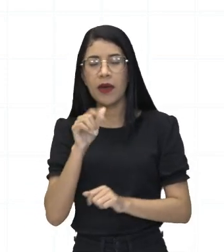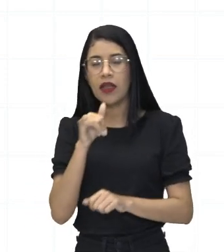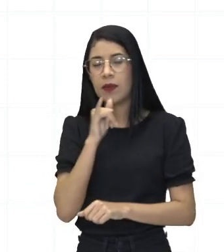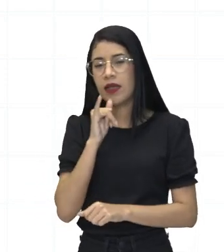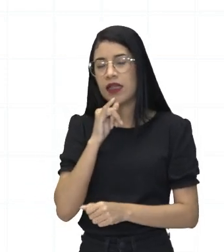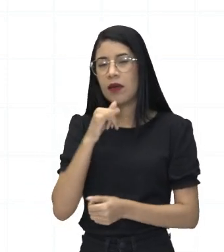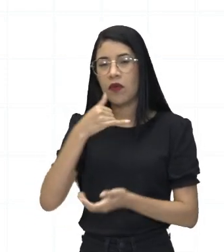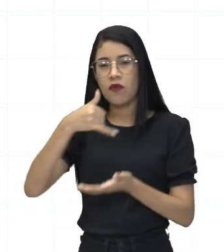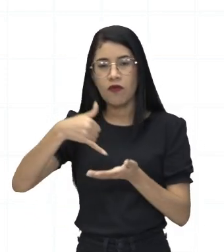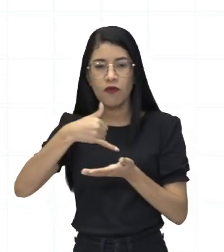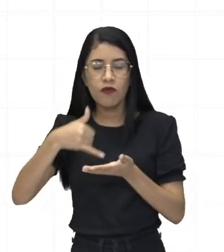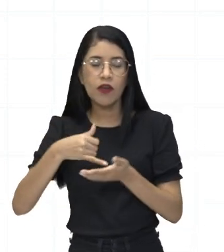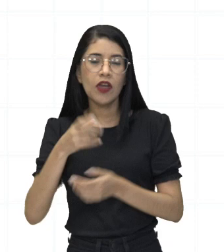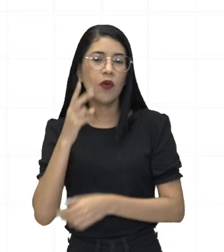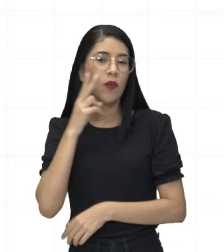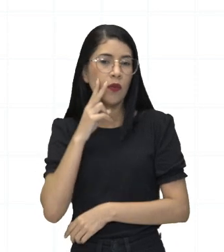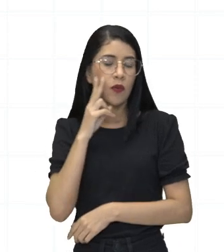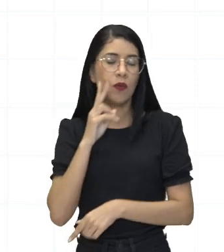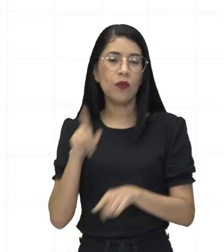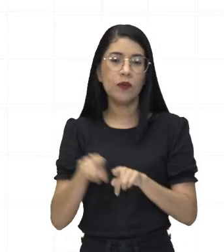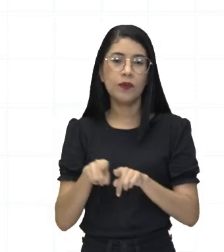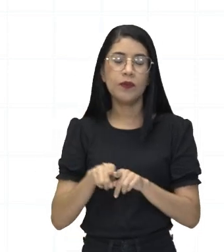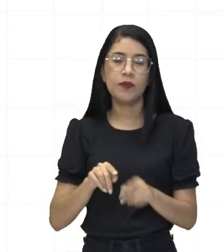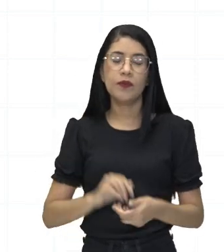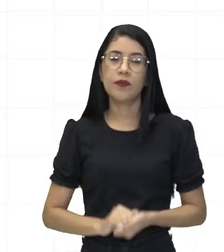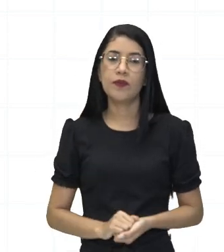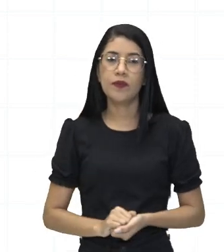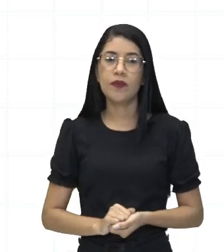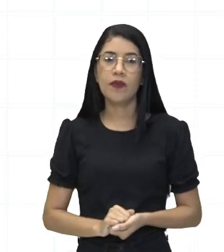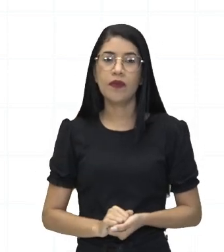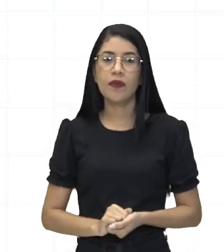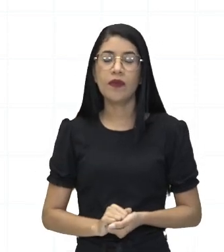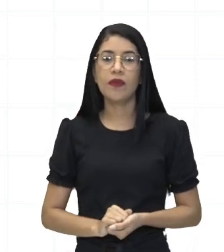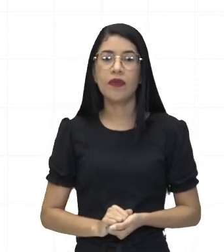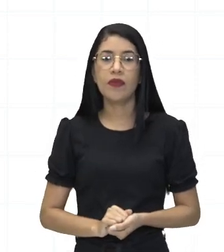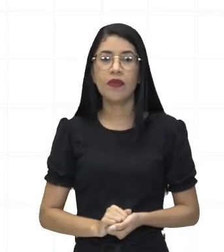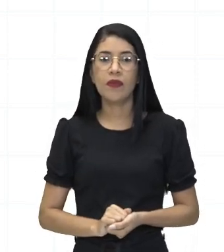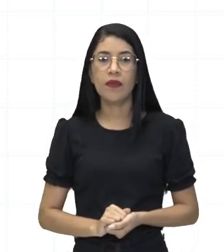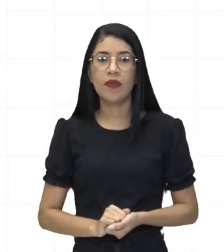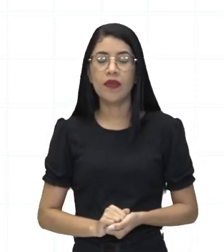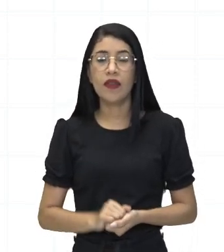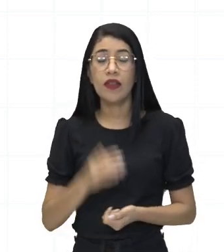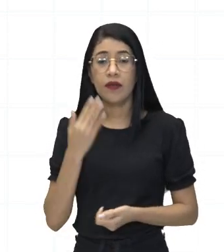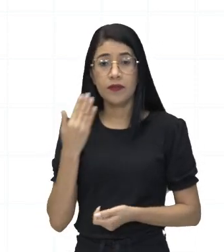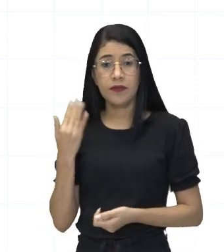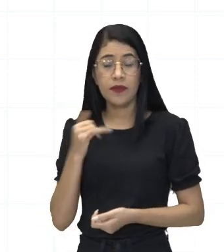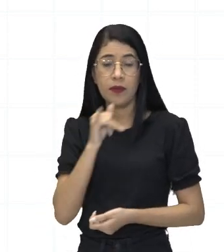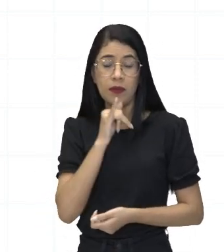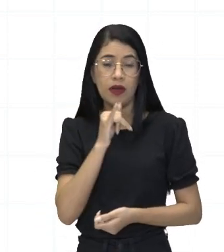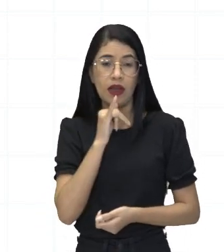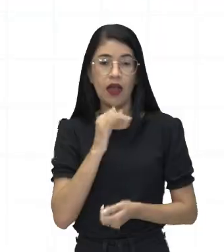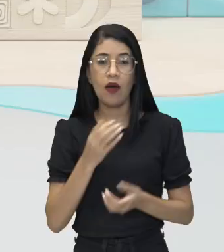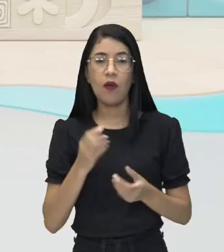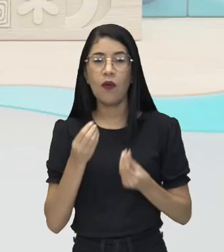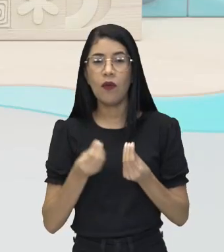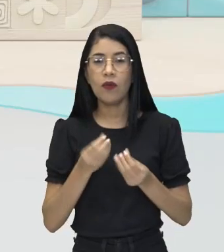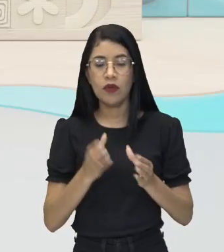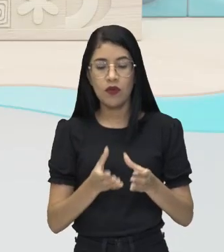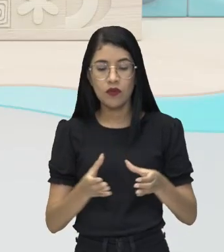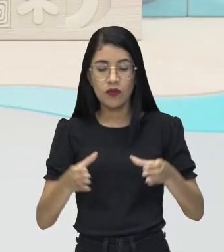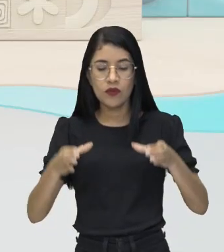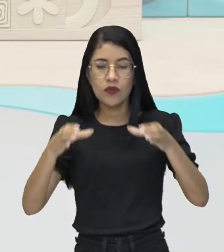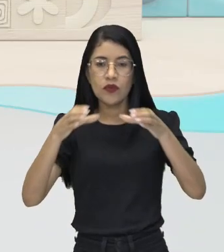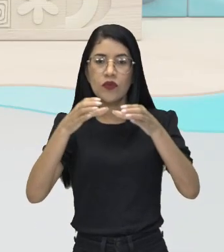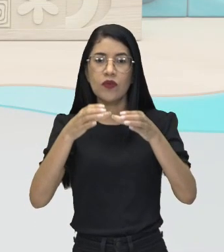vinhos e azeite. E aqui eu trouxe para vocês justamente os exemplos dos vasos, tá?